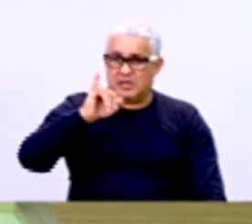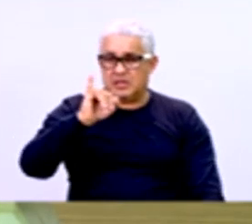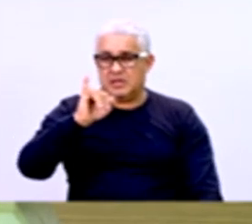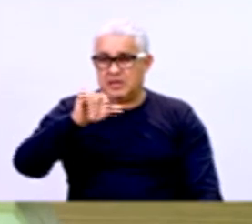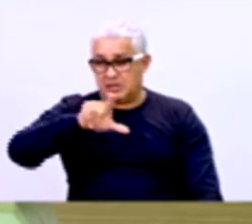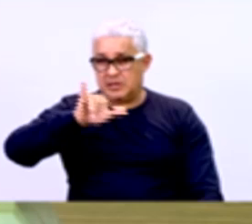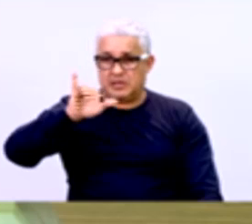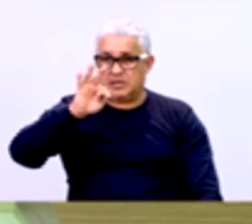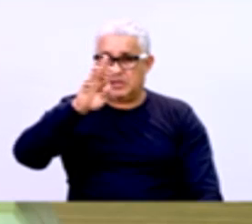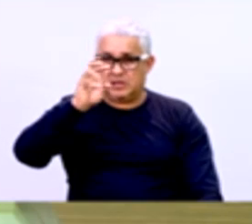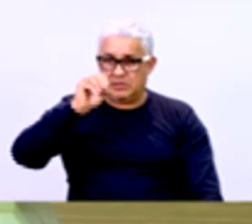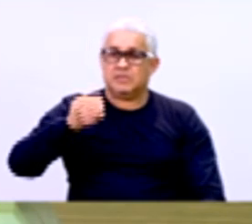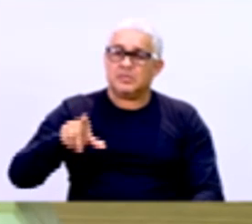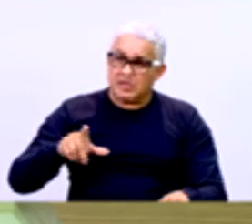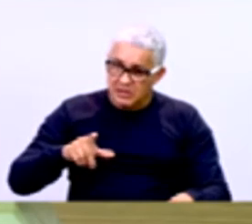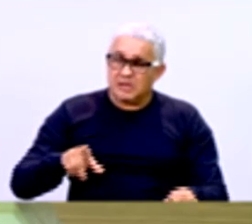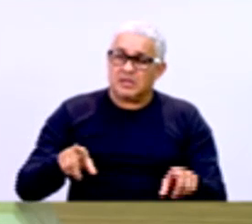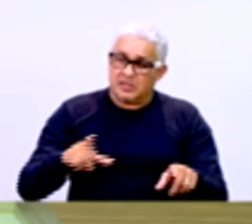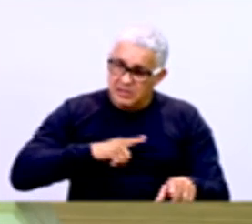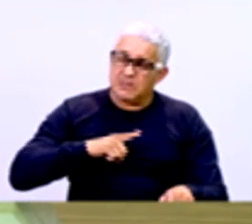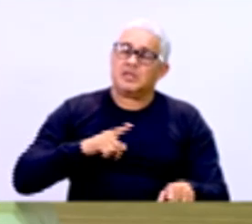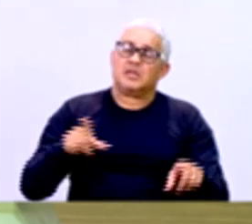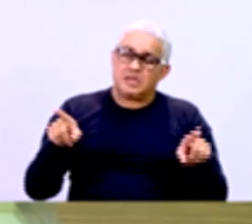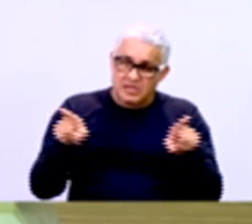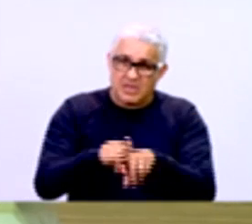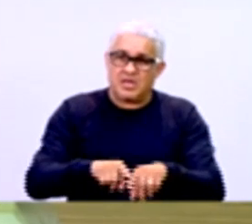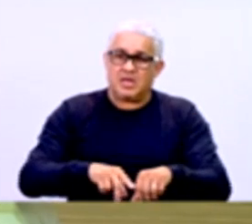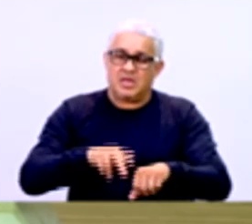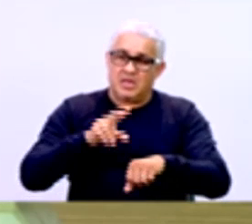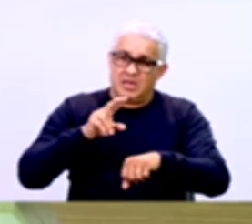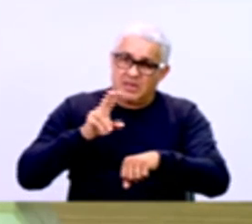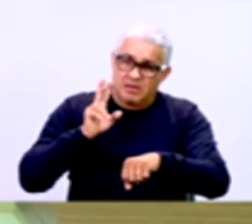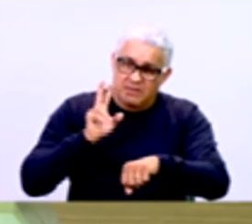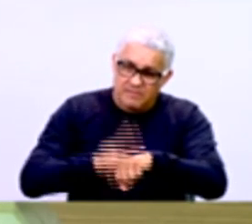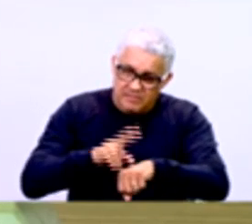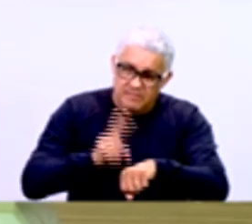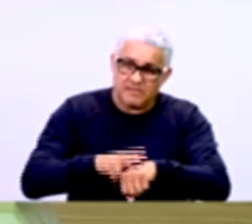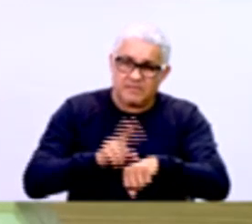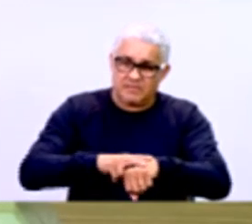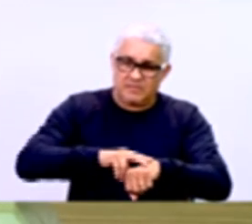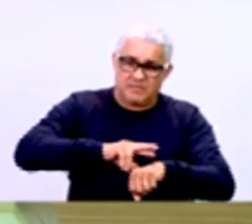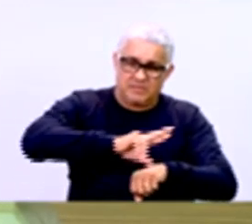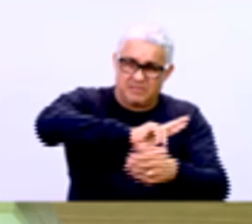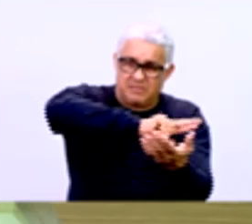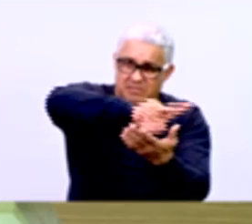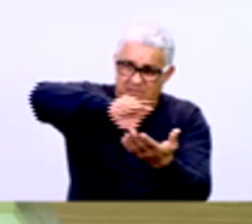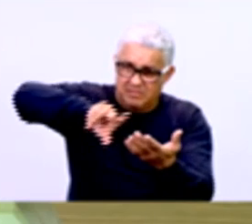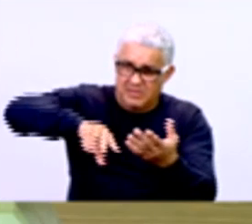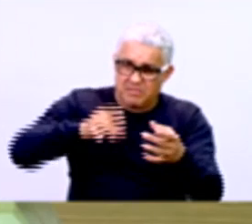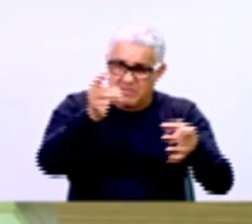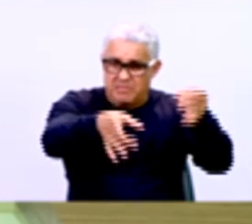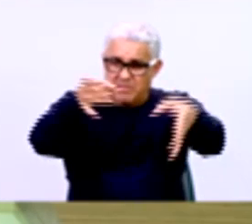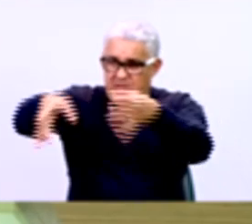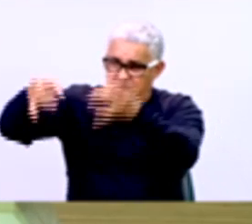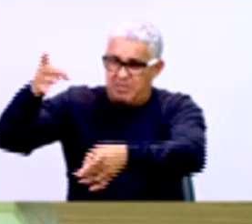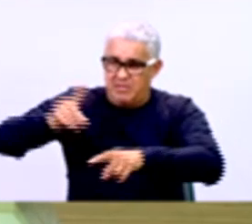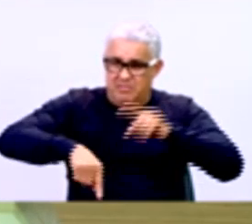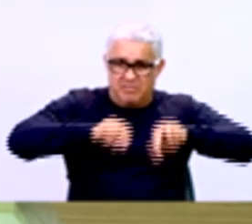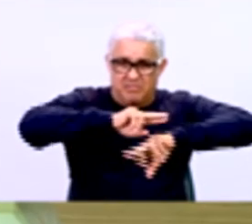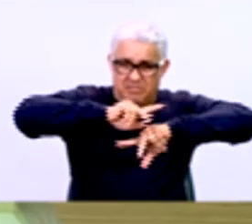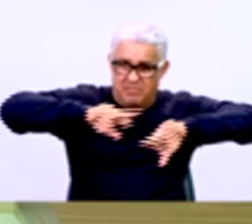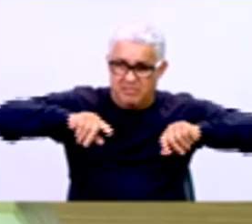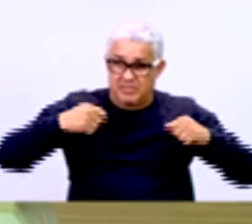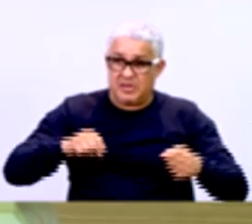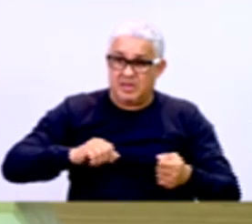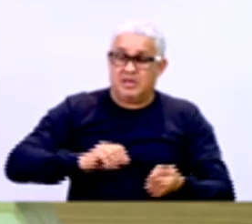há vidros e várias outras espécies de materiais químicos que poluem o ambiente. Esse material, para ele ser